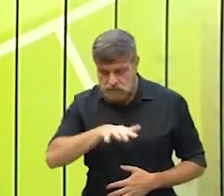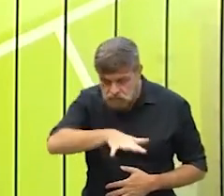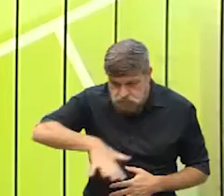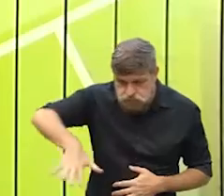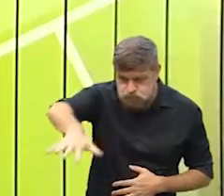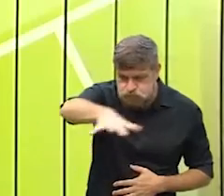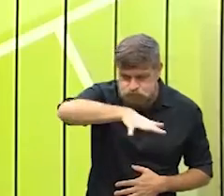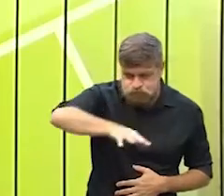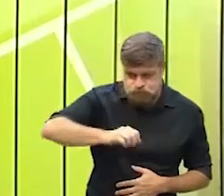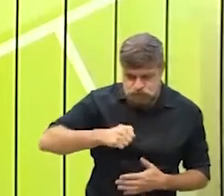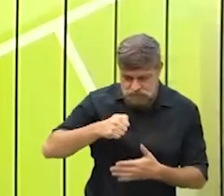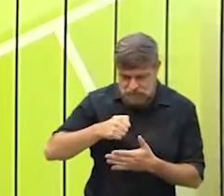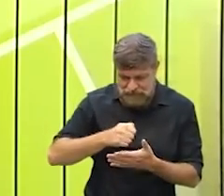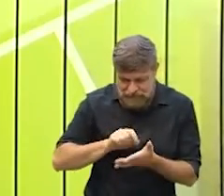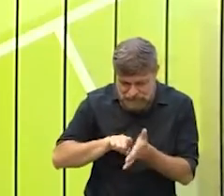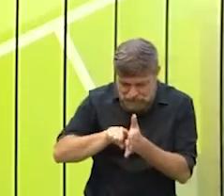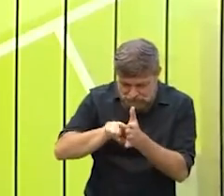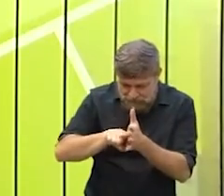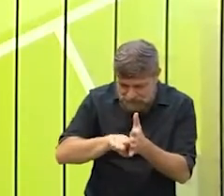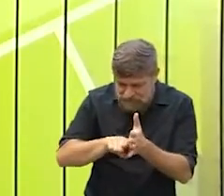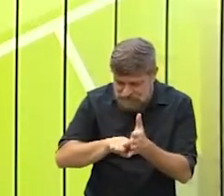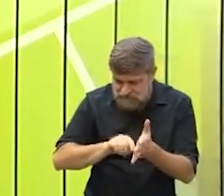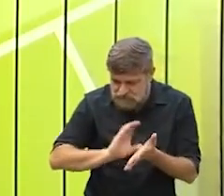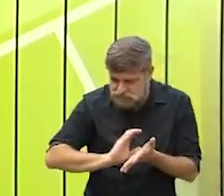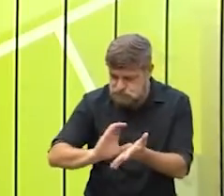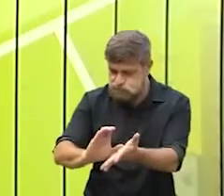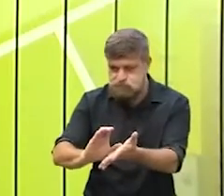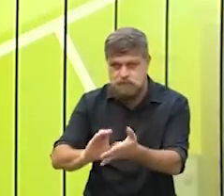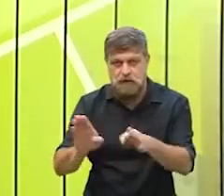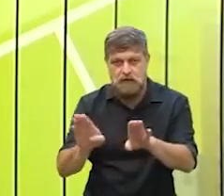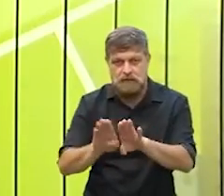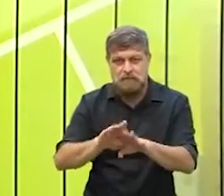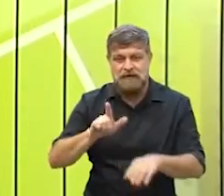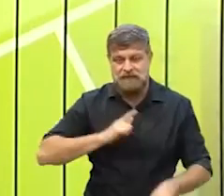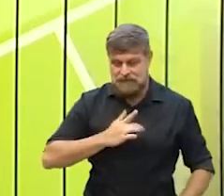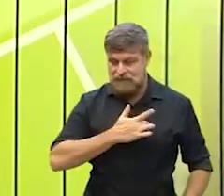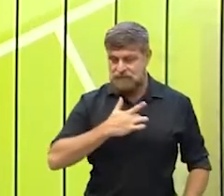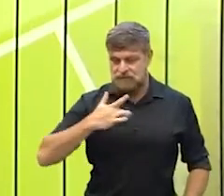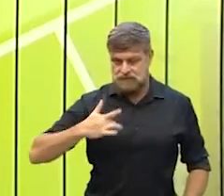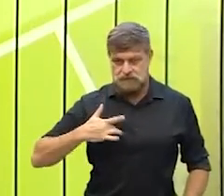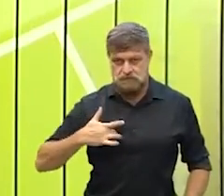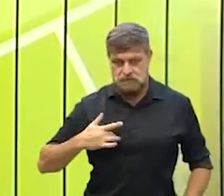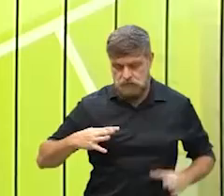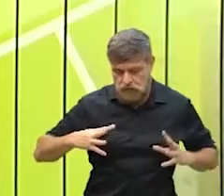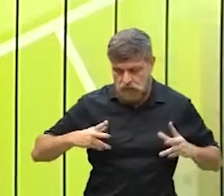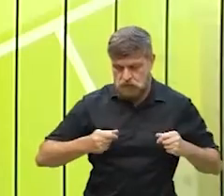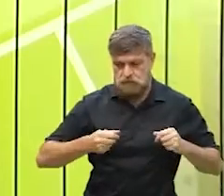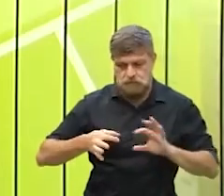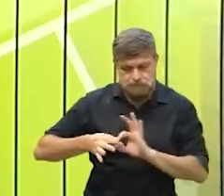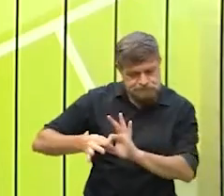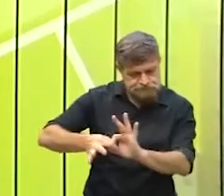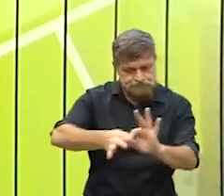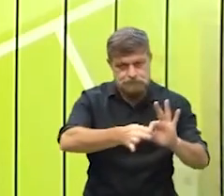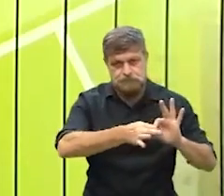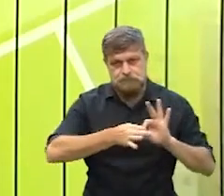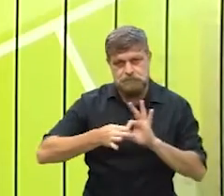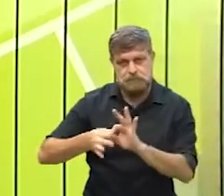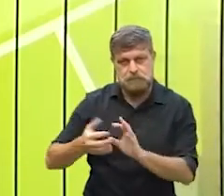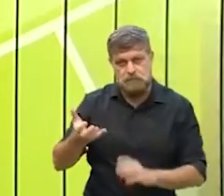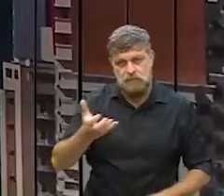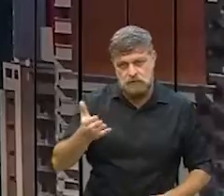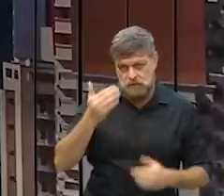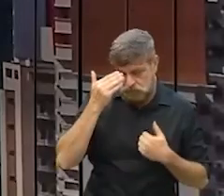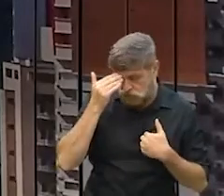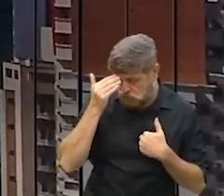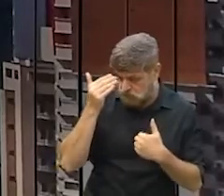investindo, né, na pesquisa, no investimento à saúde, é tudo junto e misturado, e eu quero muito agradecer